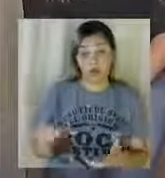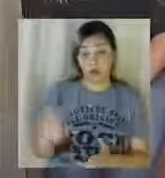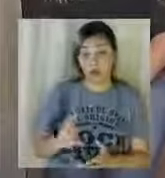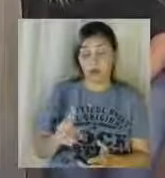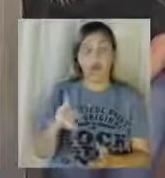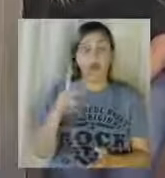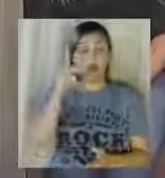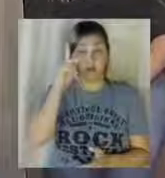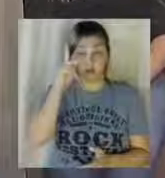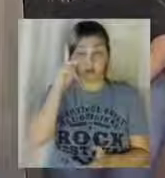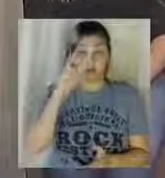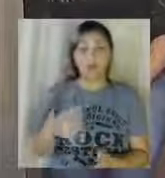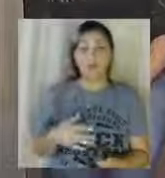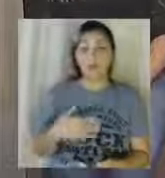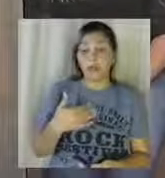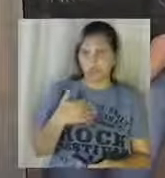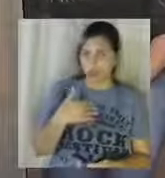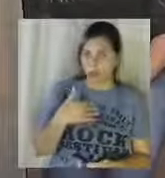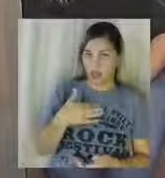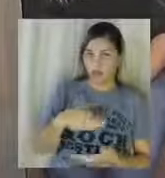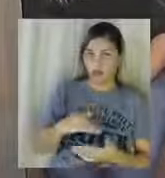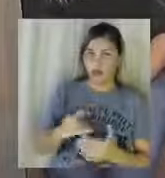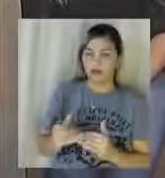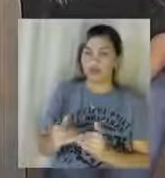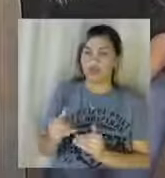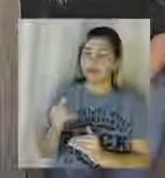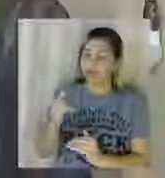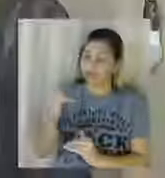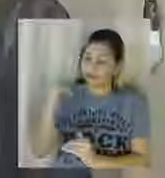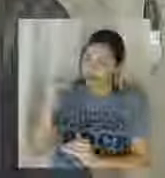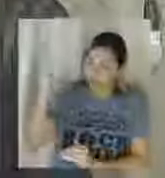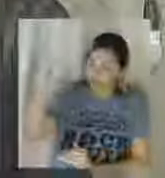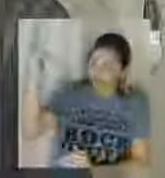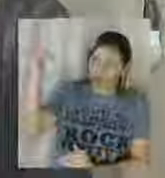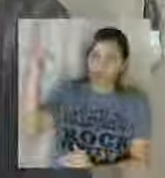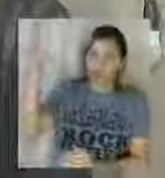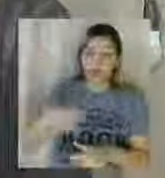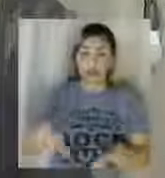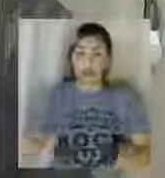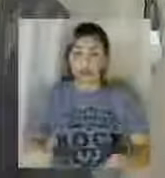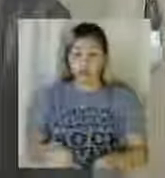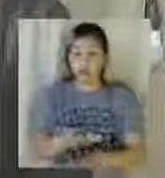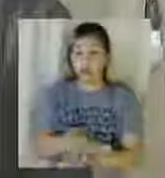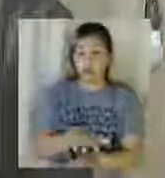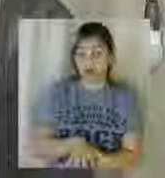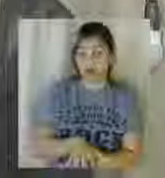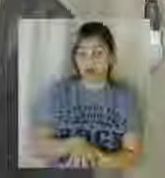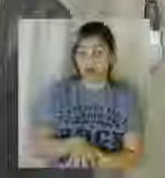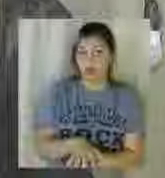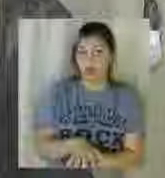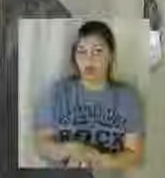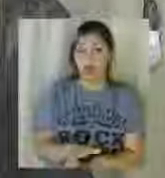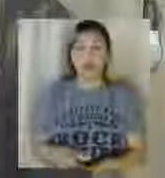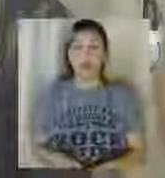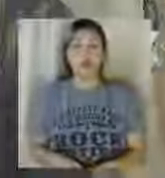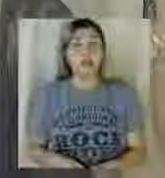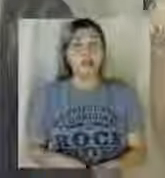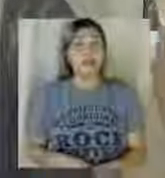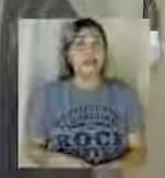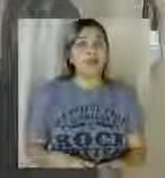eu fui crescendo em sala inclusiva e eu achava muito difícil ter que me esforçar e sentia